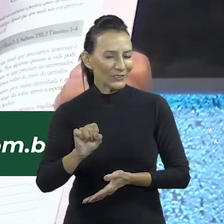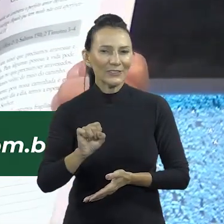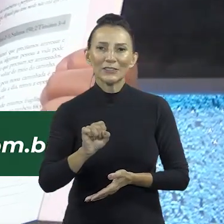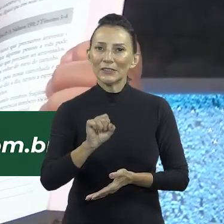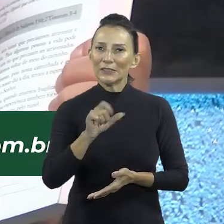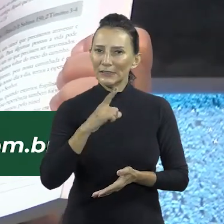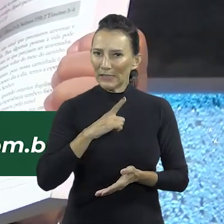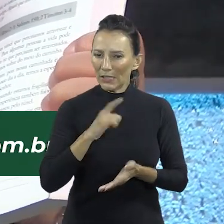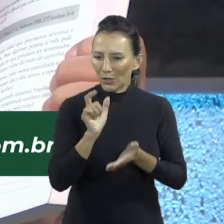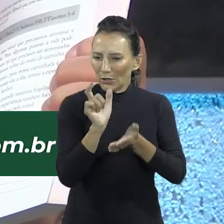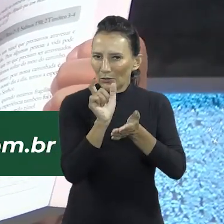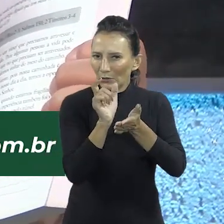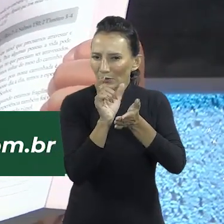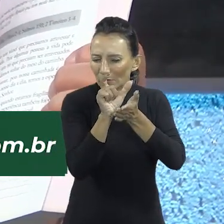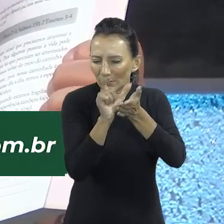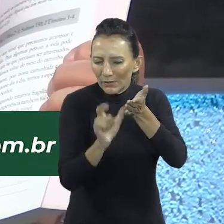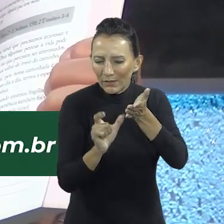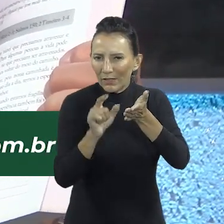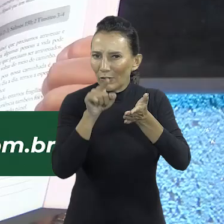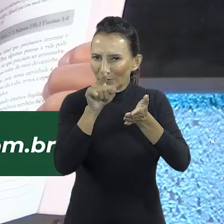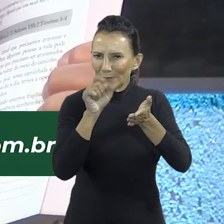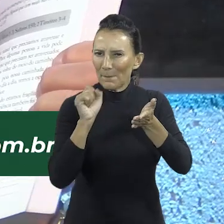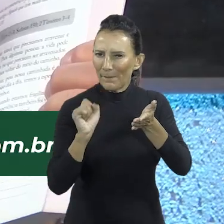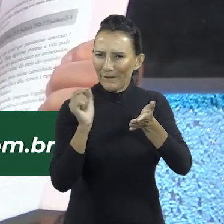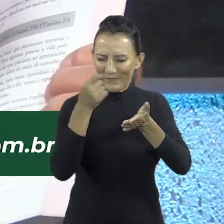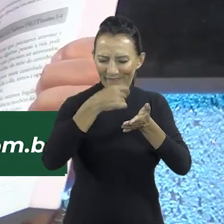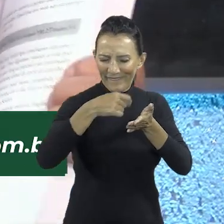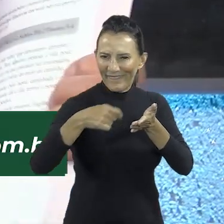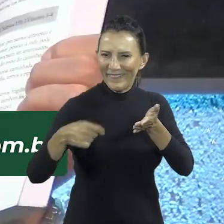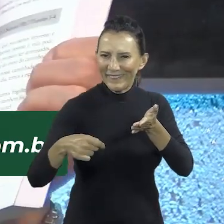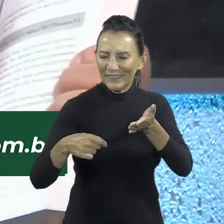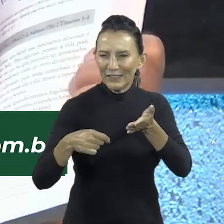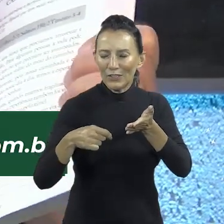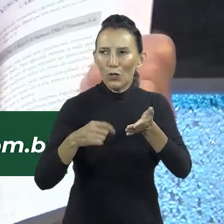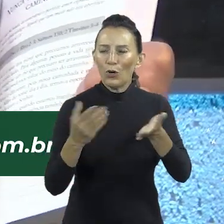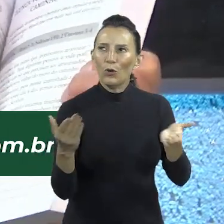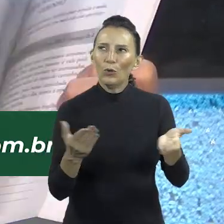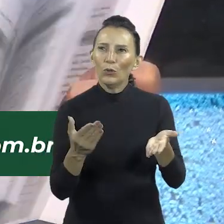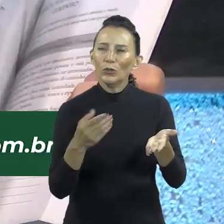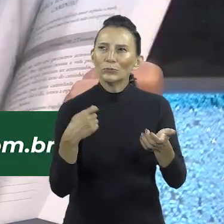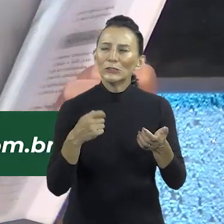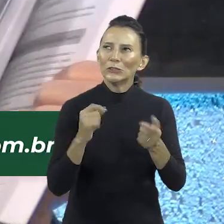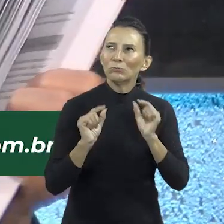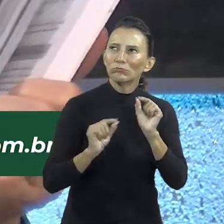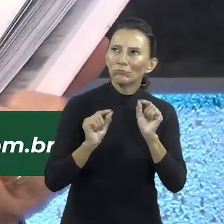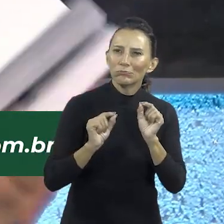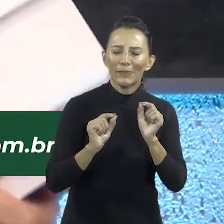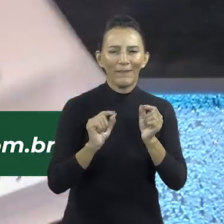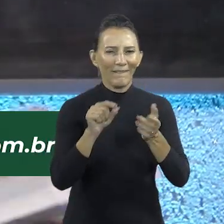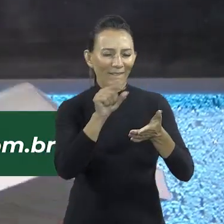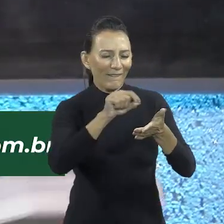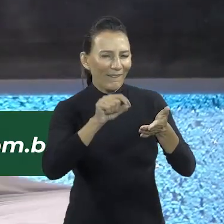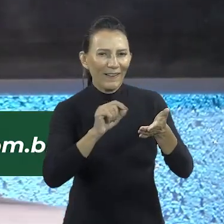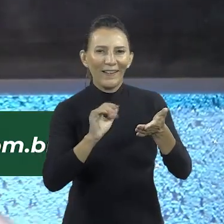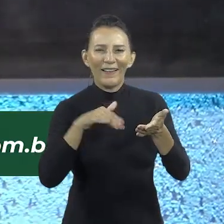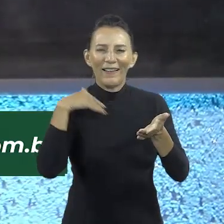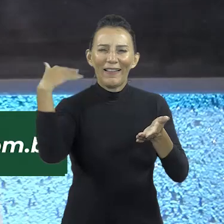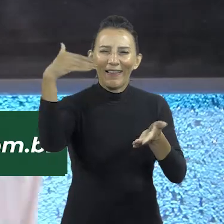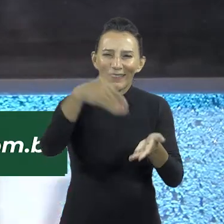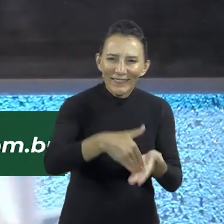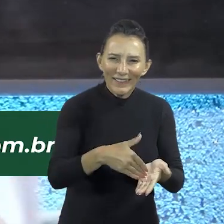você escrever a sua necessidade daquele dia. E no final do ano, então, você